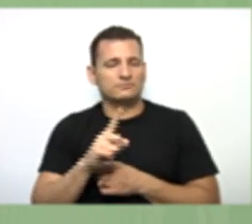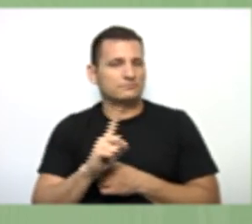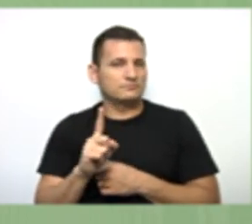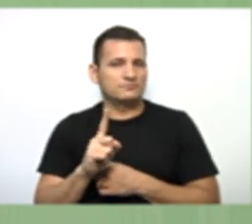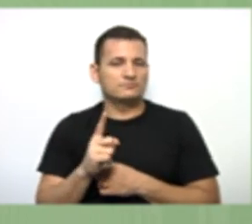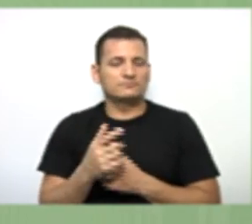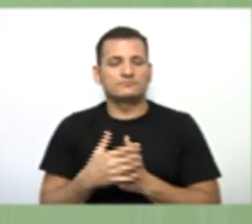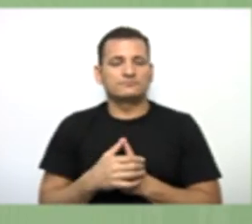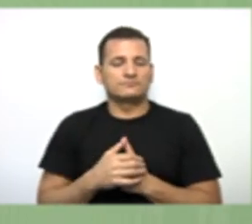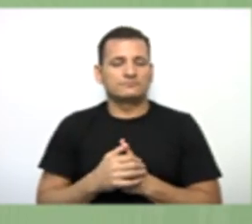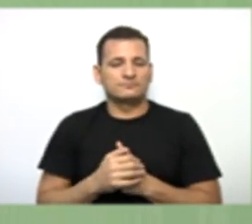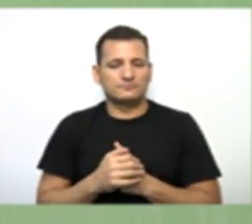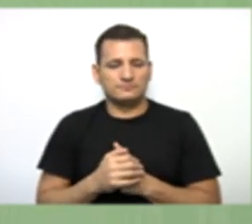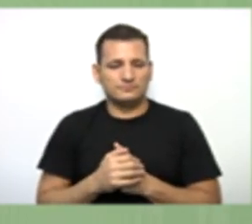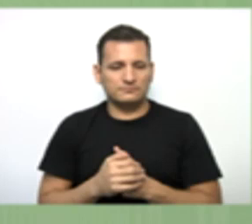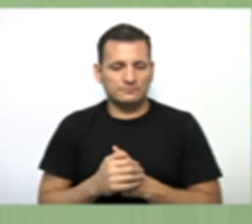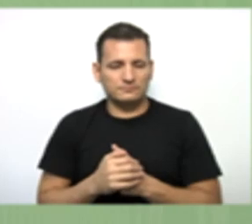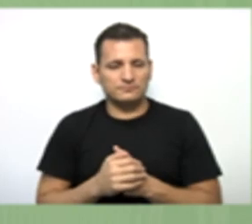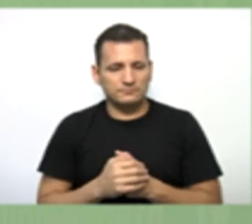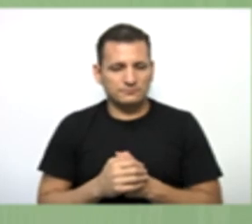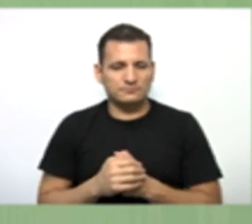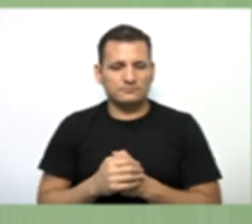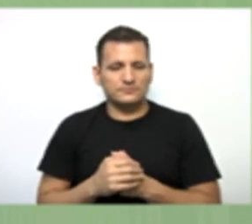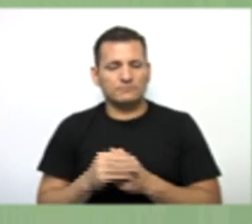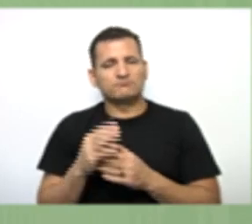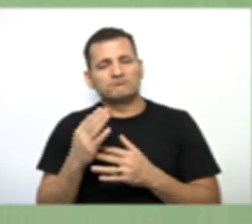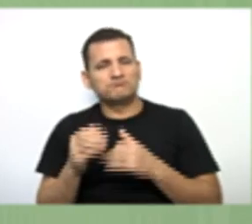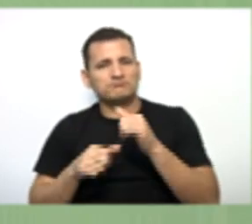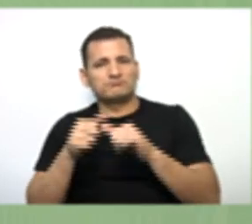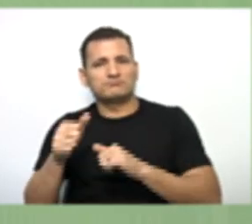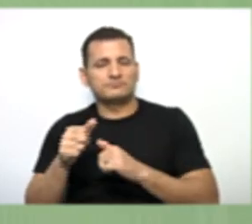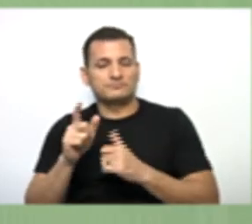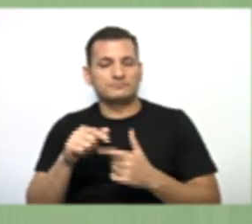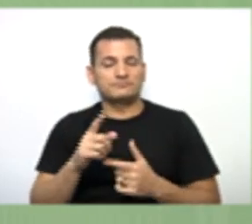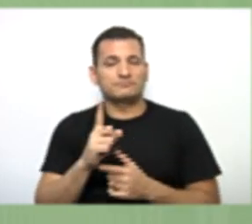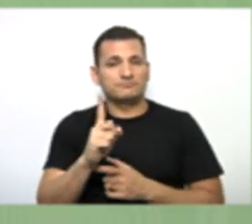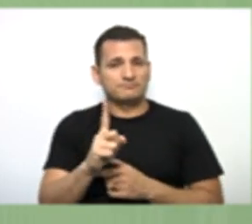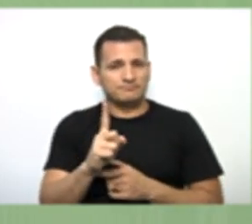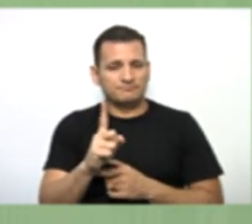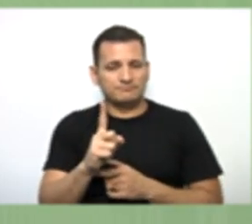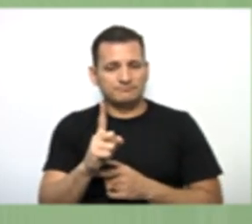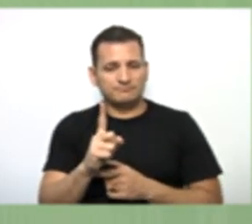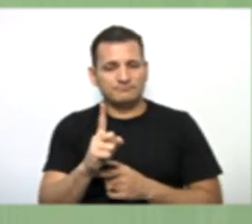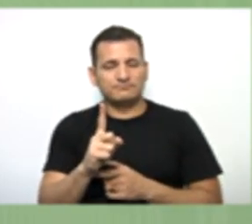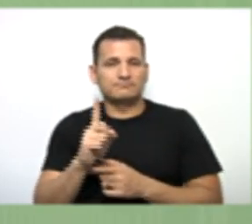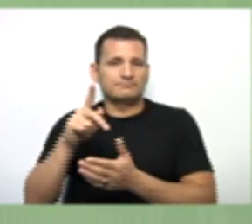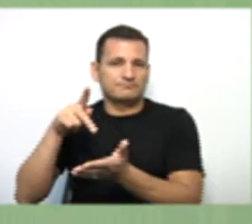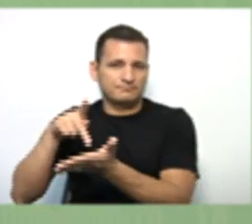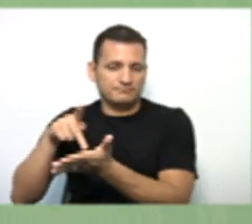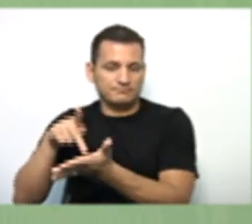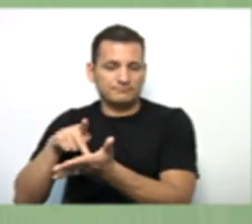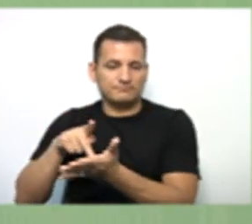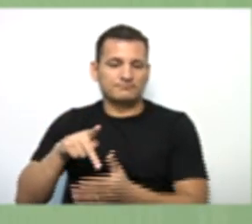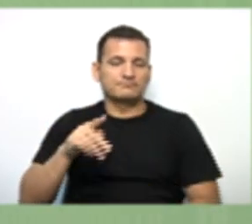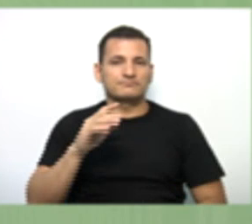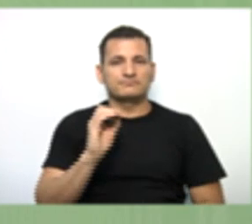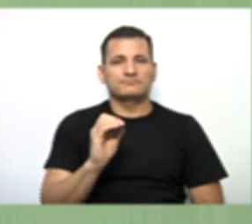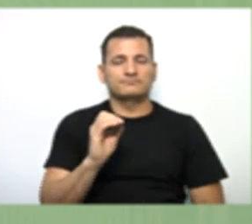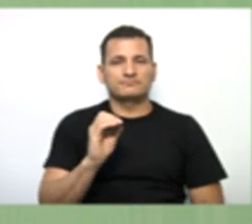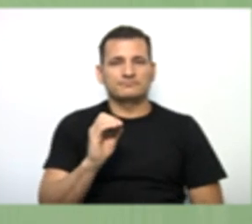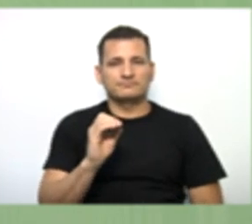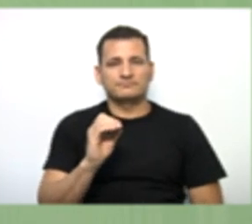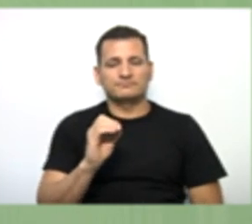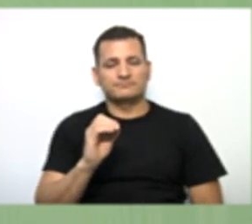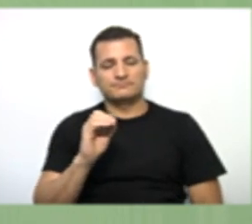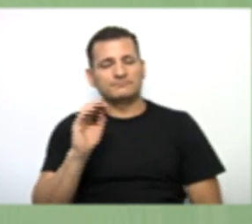lógico. E a gente vai fazer uma convenção. O 1, que era ligado, passa a ser verdadeiro. O 0, que era